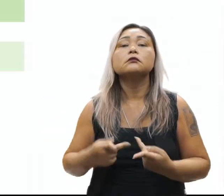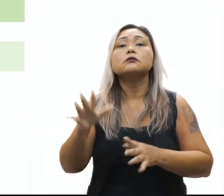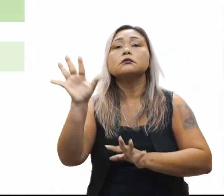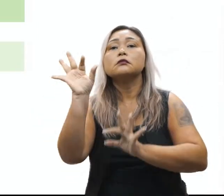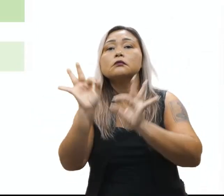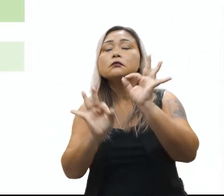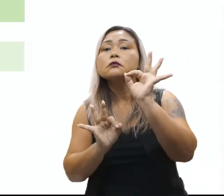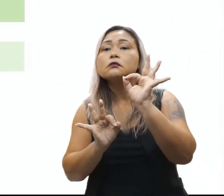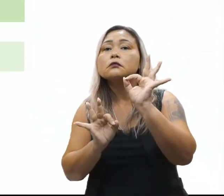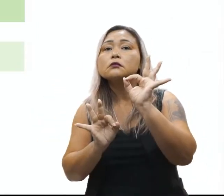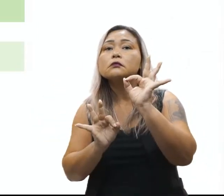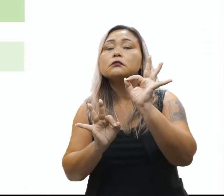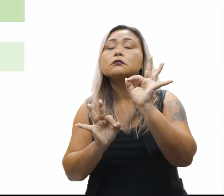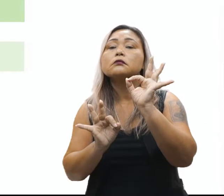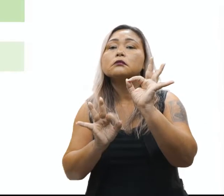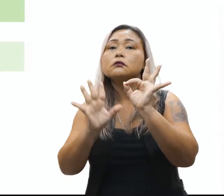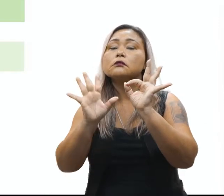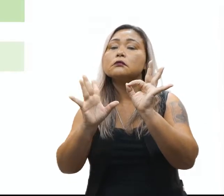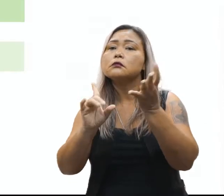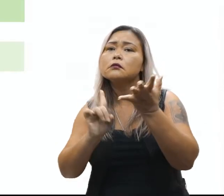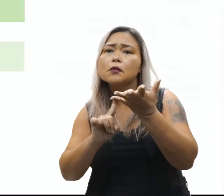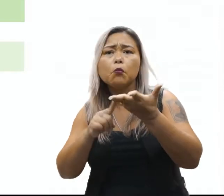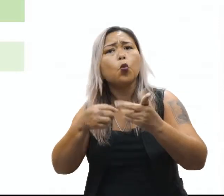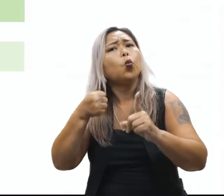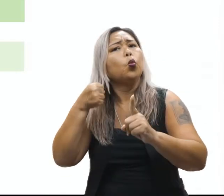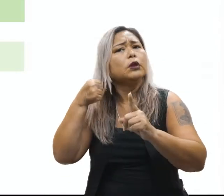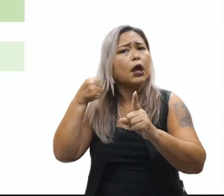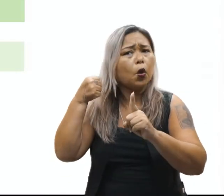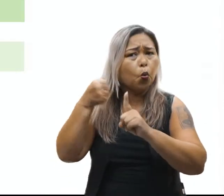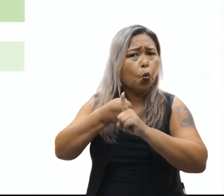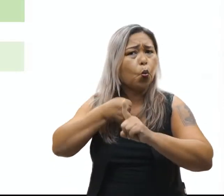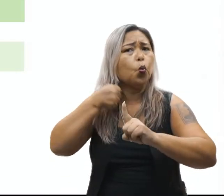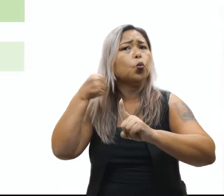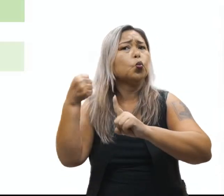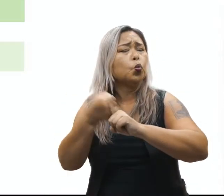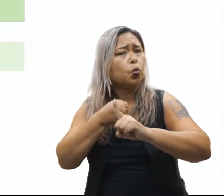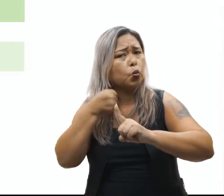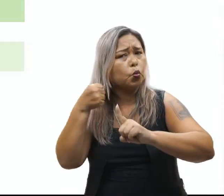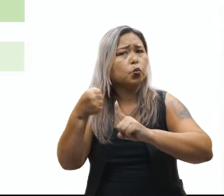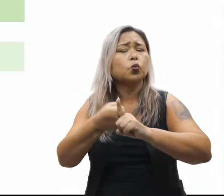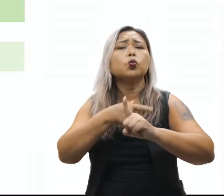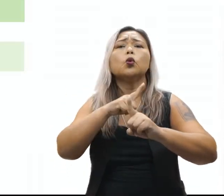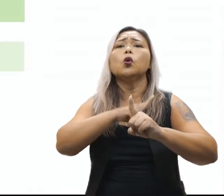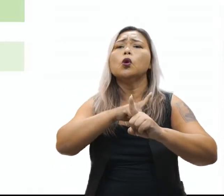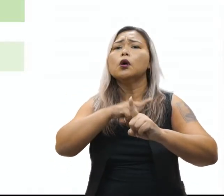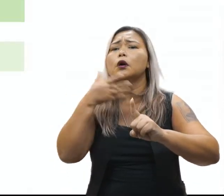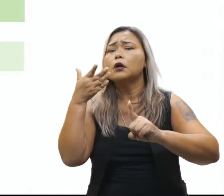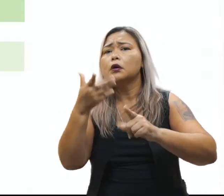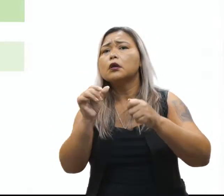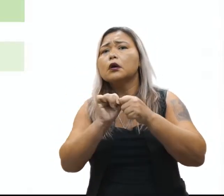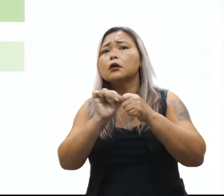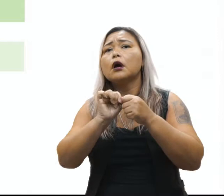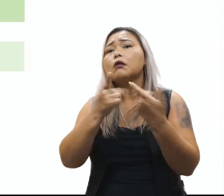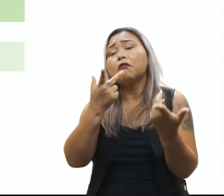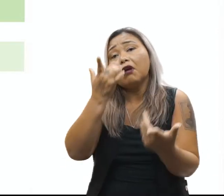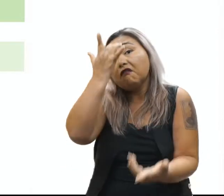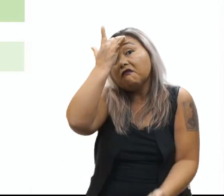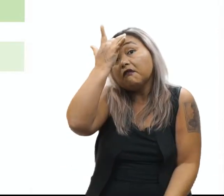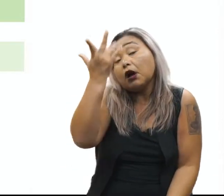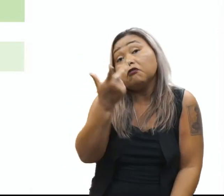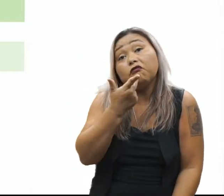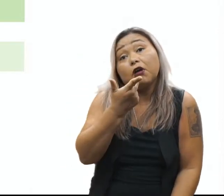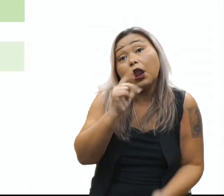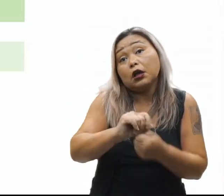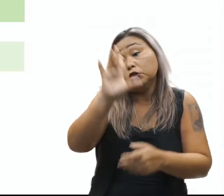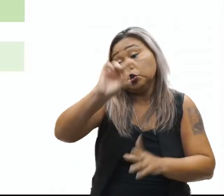Construindo-se através de muita luta, né? Que não é fácil a gente falar de direitos humanos, muito menos de colocar em prática. Então, a gente